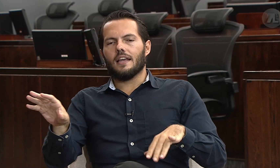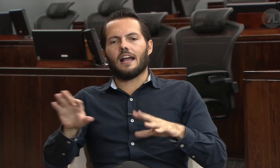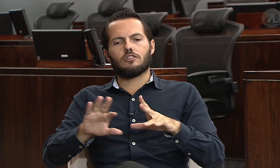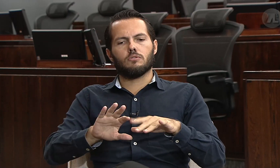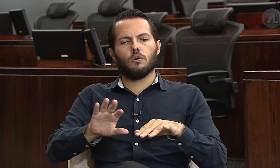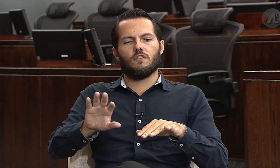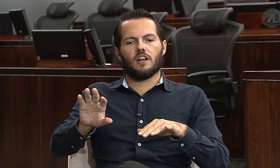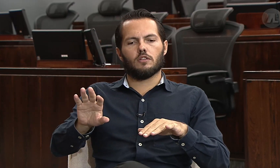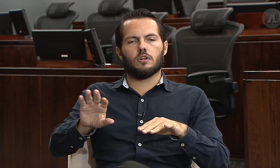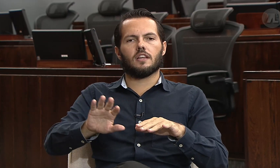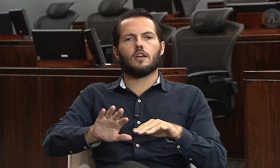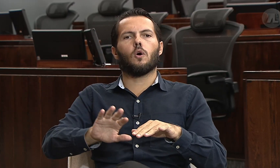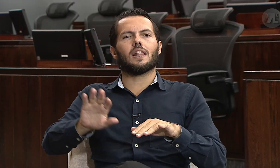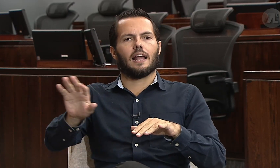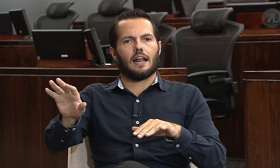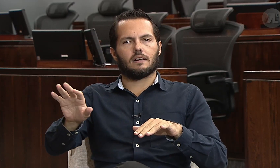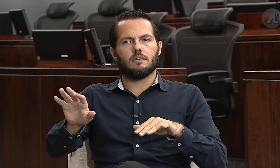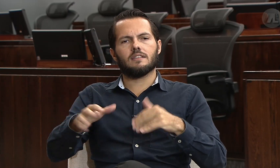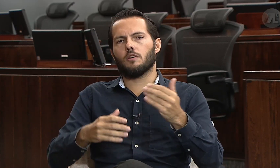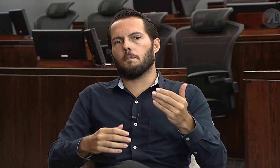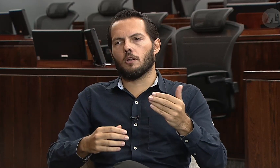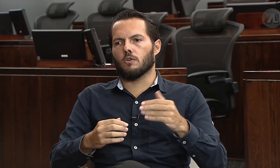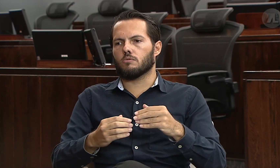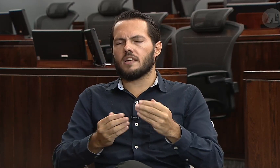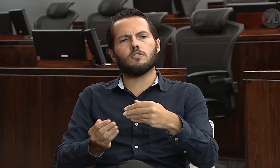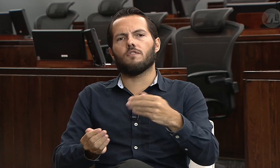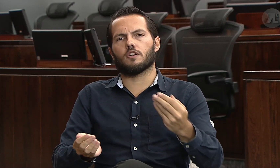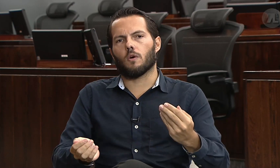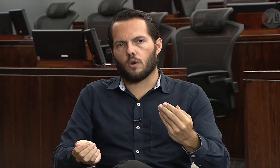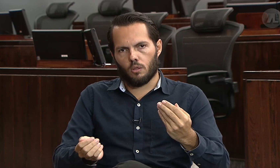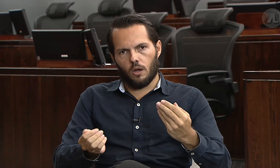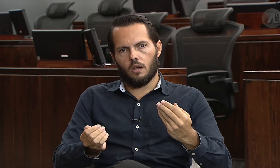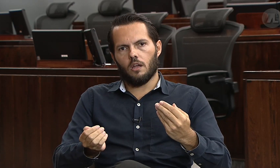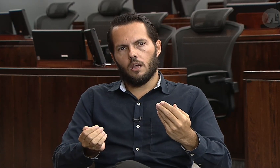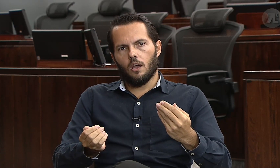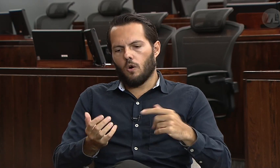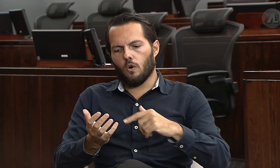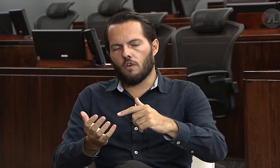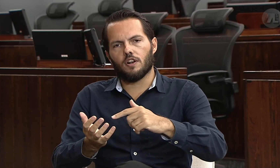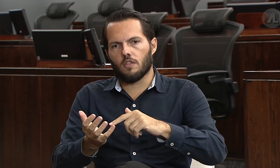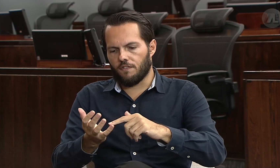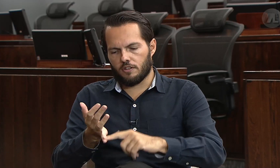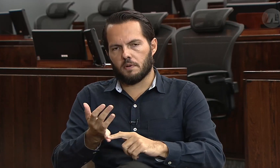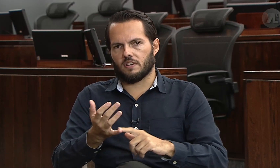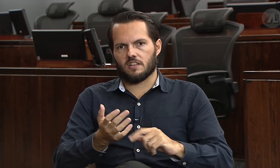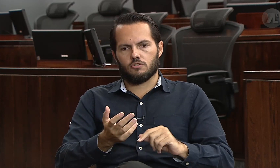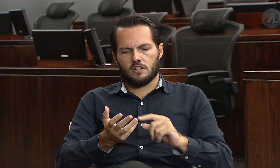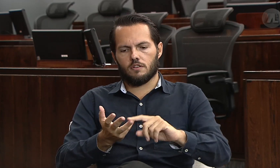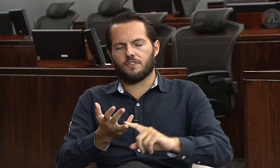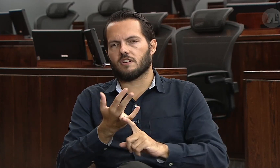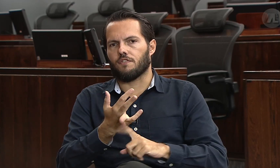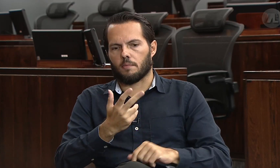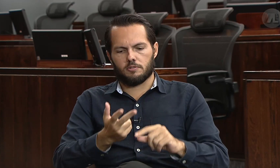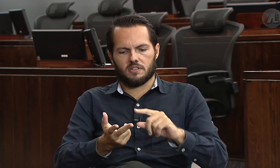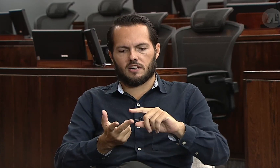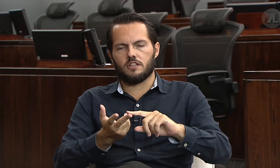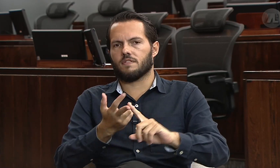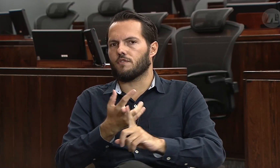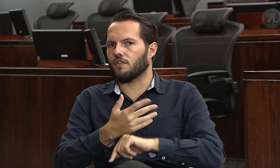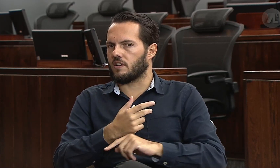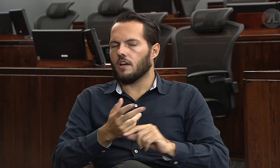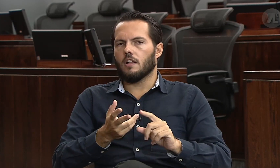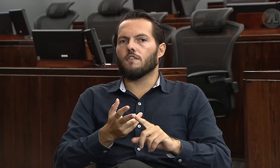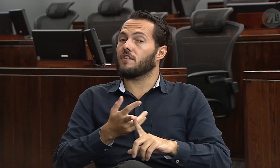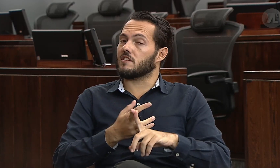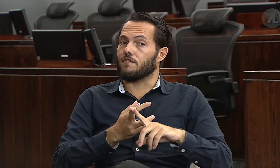direita que acham que o governador tem que cortar. Mas aí eu pergunto, esse governo não cortou? O governo não fez privatizações, não fez reforma